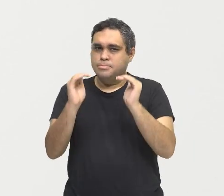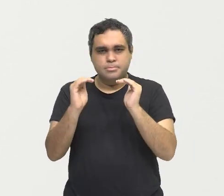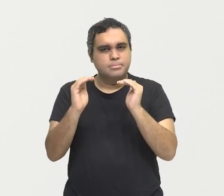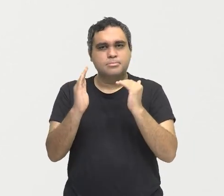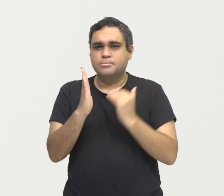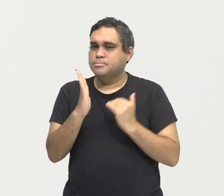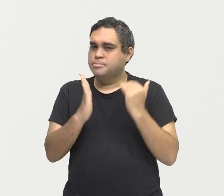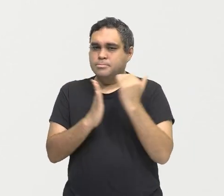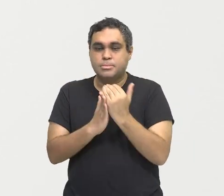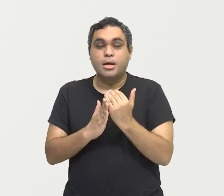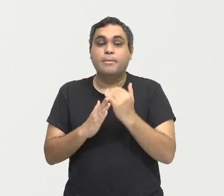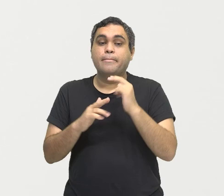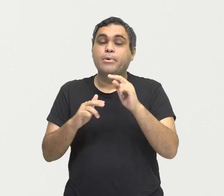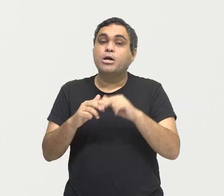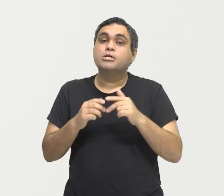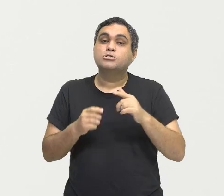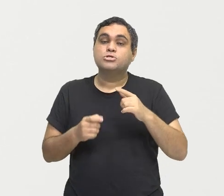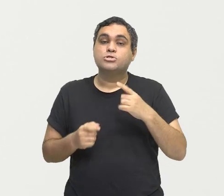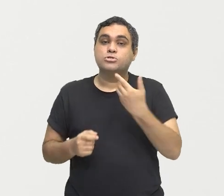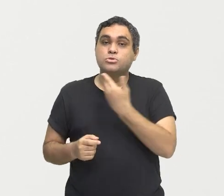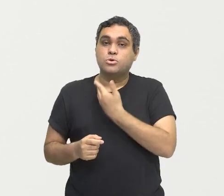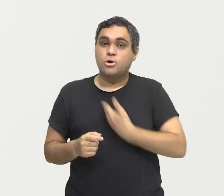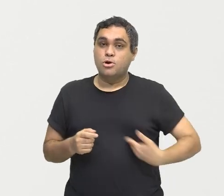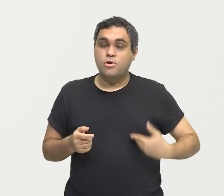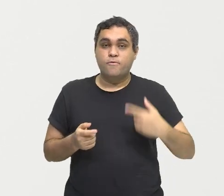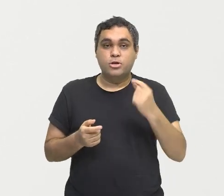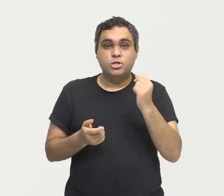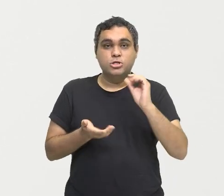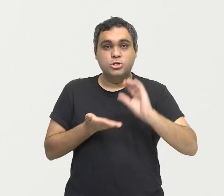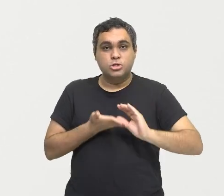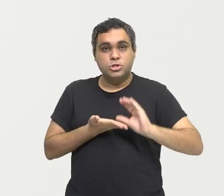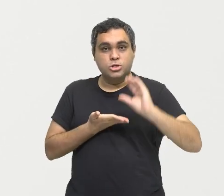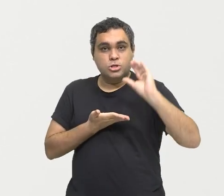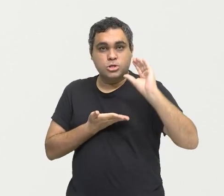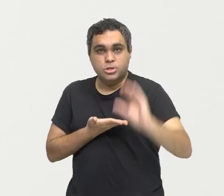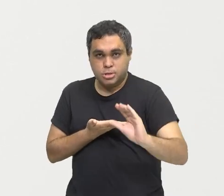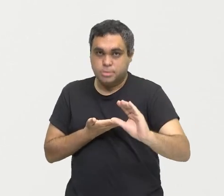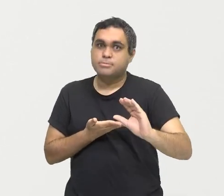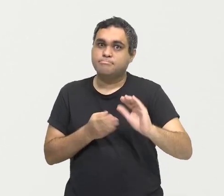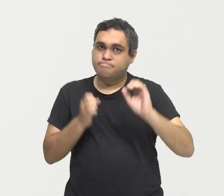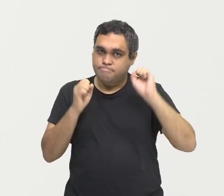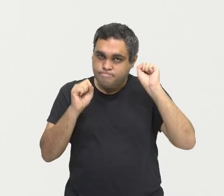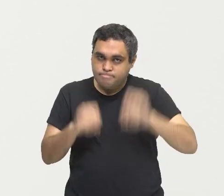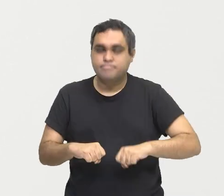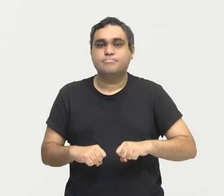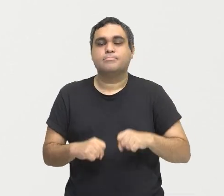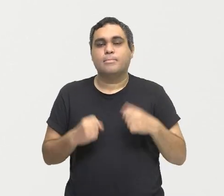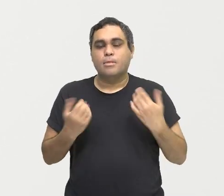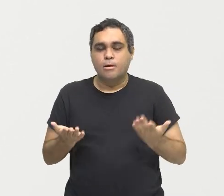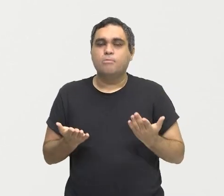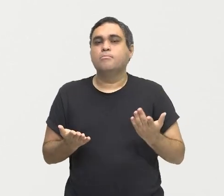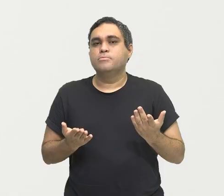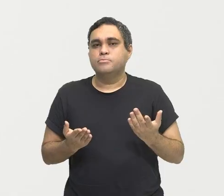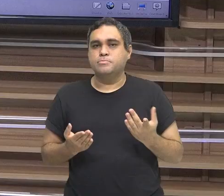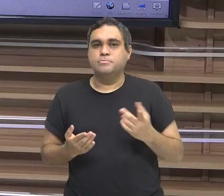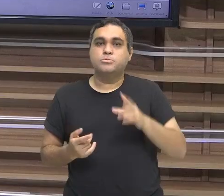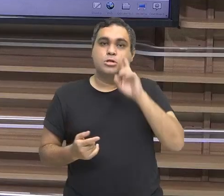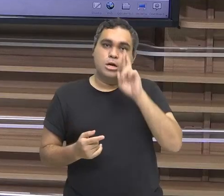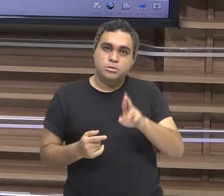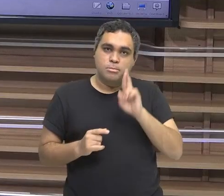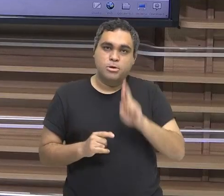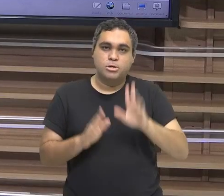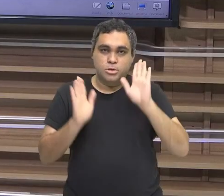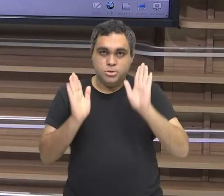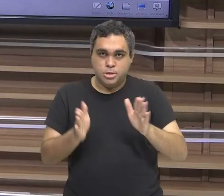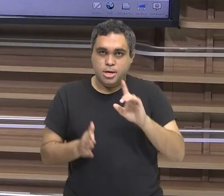que os investimentos em biocombustíveis estão sendo prioridades sim, ok, gente? Então, nós temos as respostas da nossa